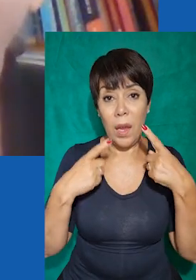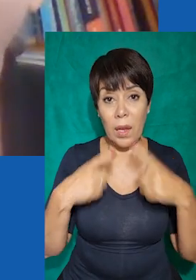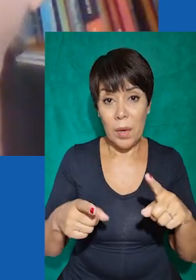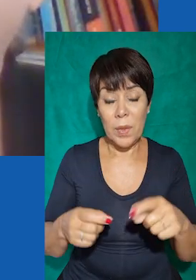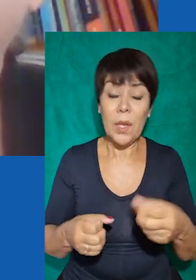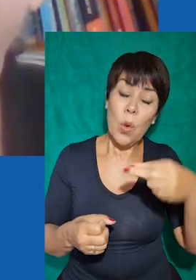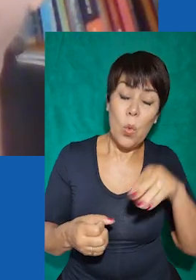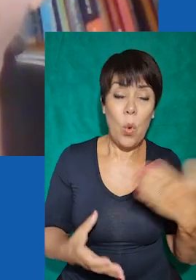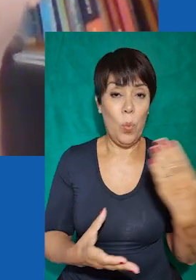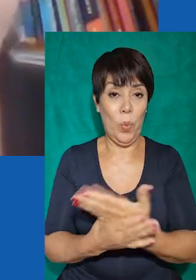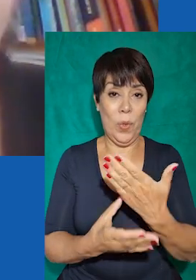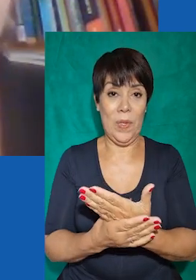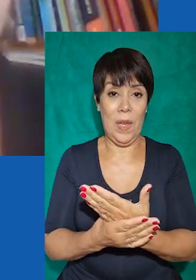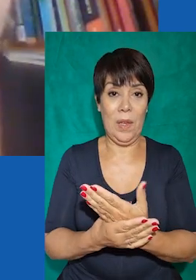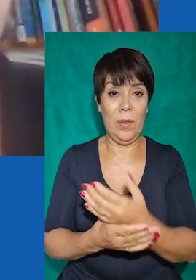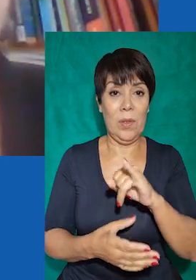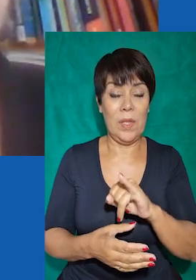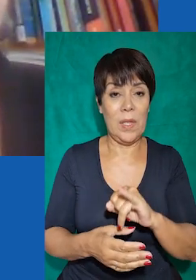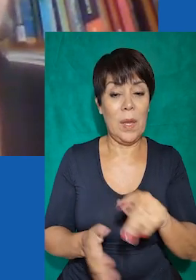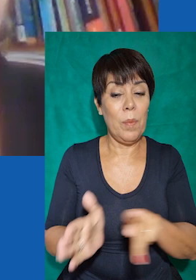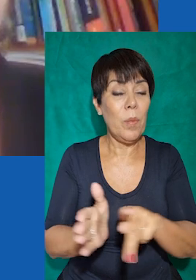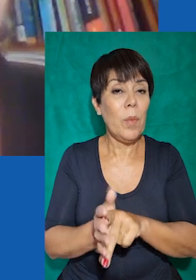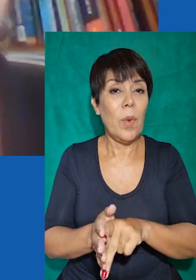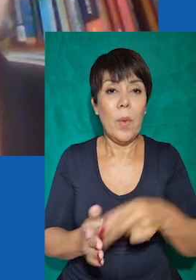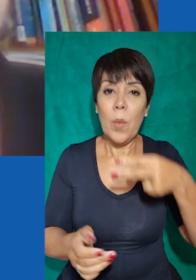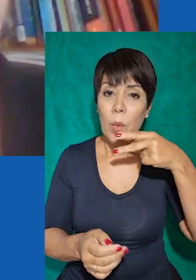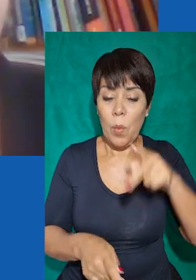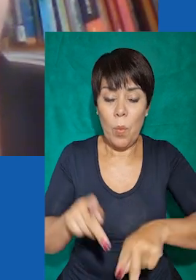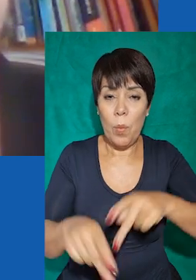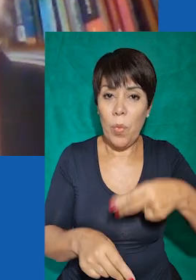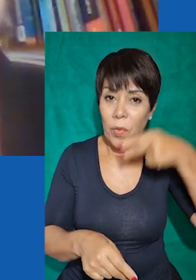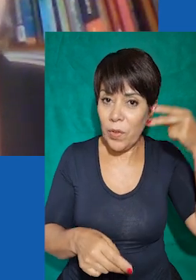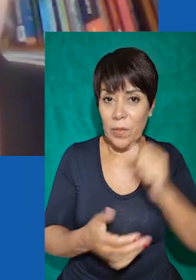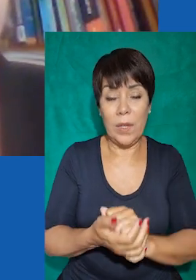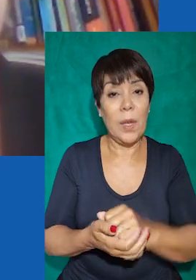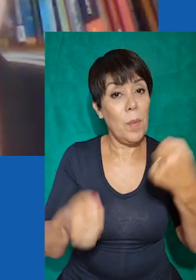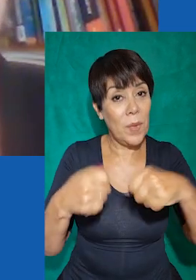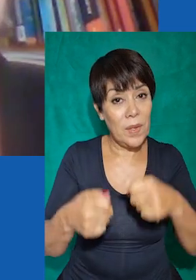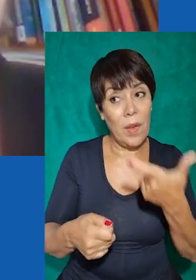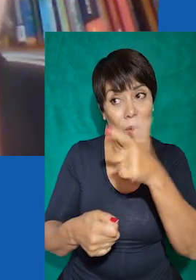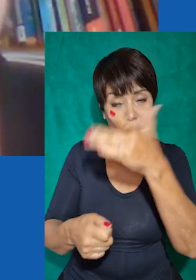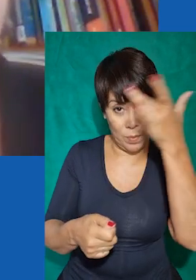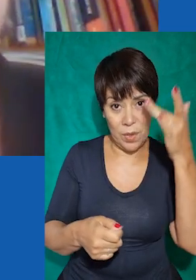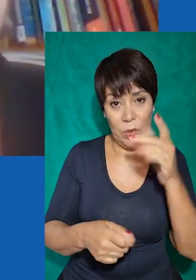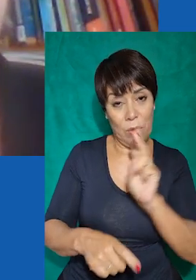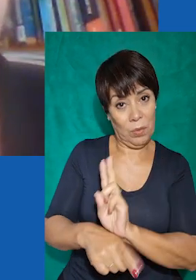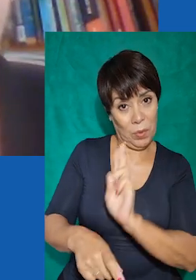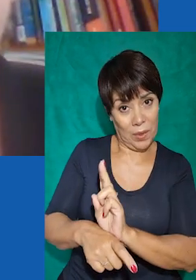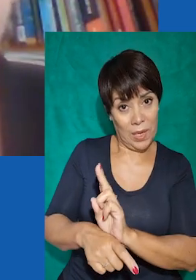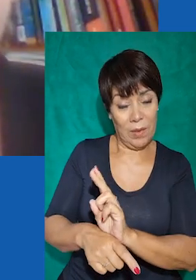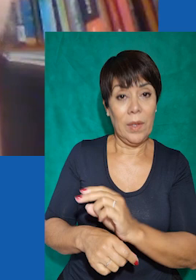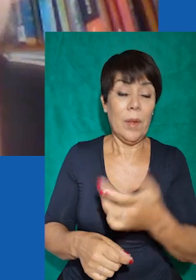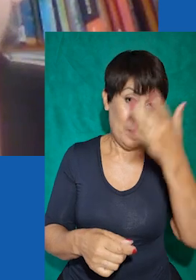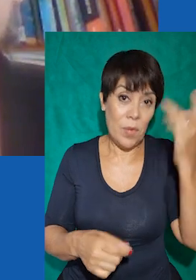ou um processo iniciado por indígenas, tinha que ser através do seu tutor. E como o tutor era conivente na maior parte das